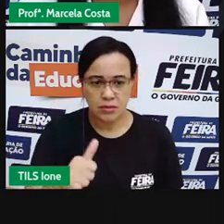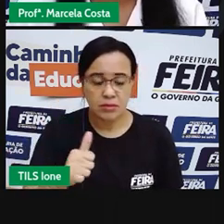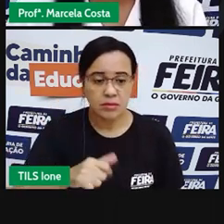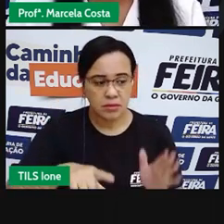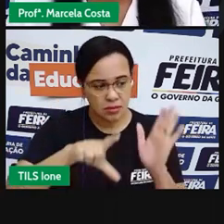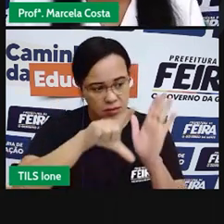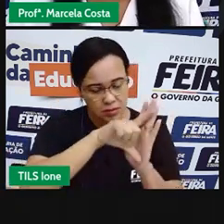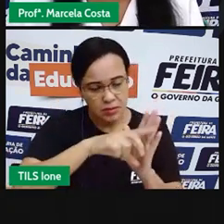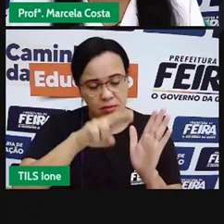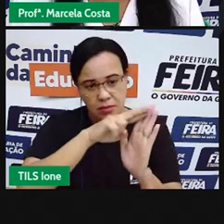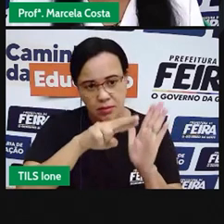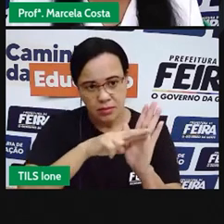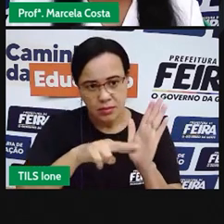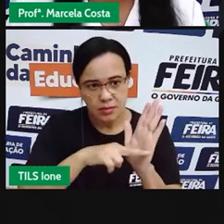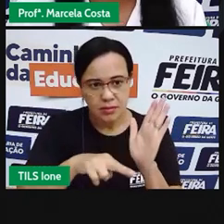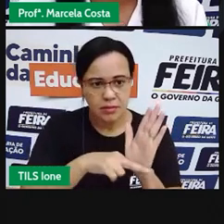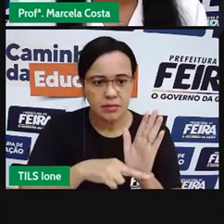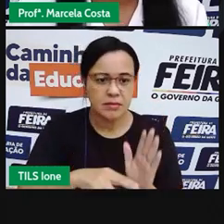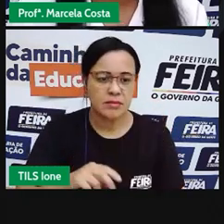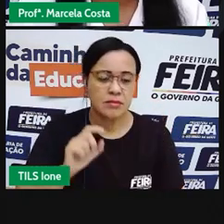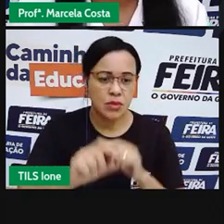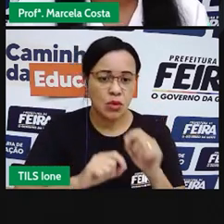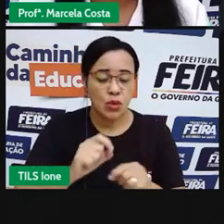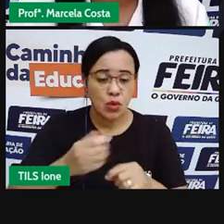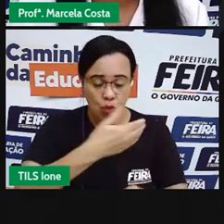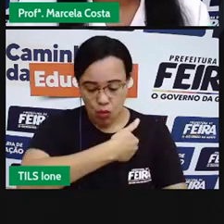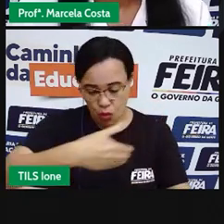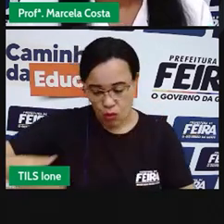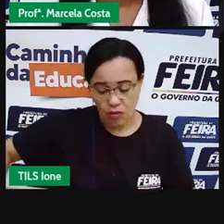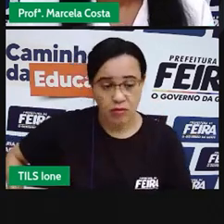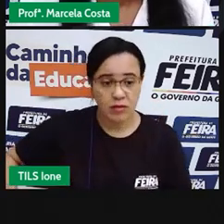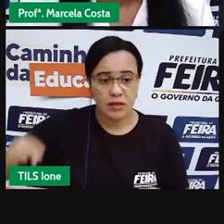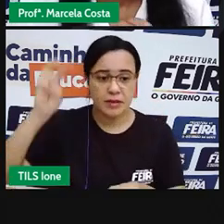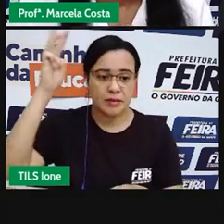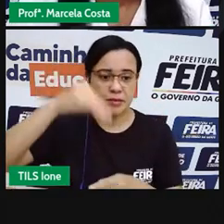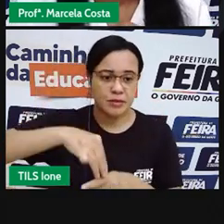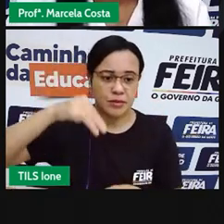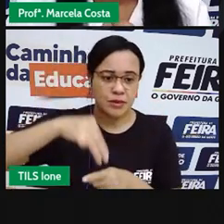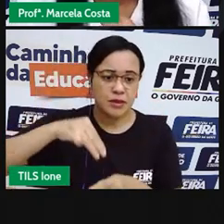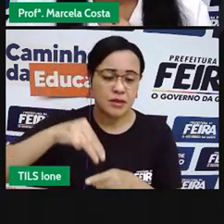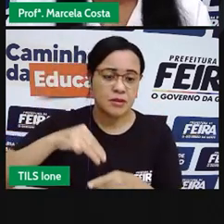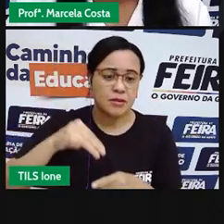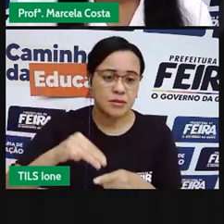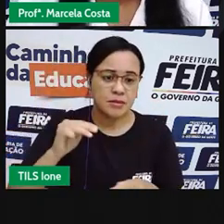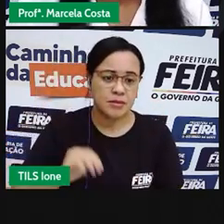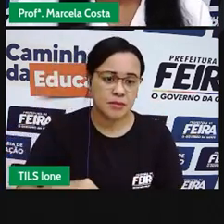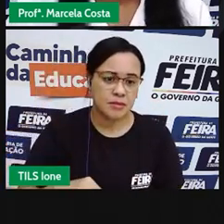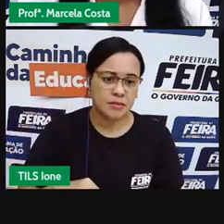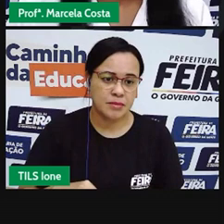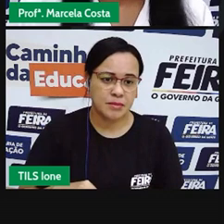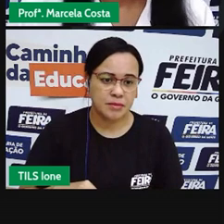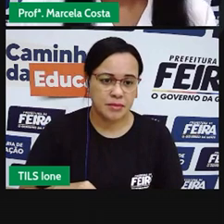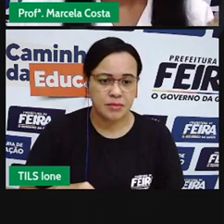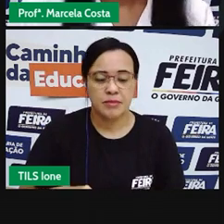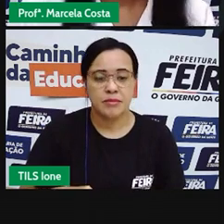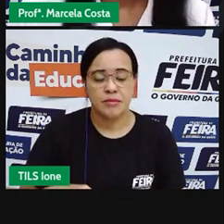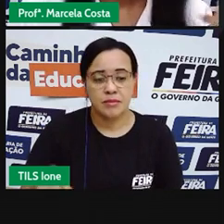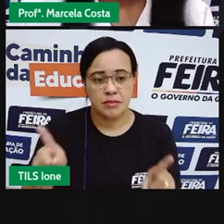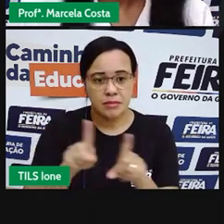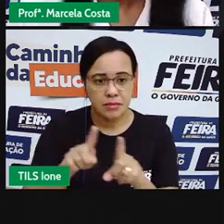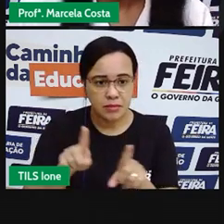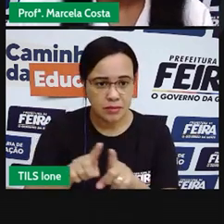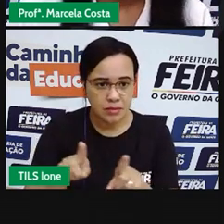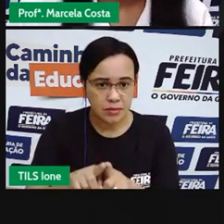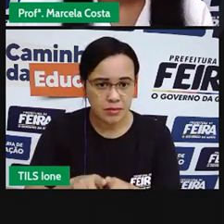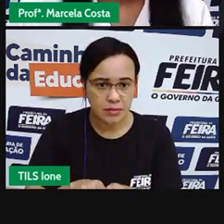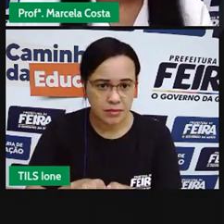normativa, essas iniciativas do governo municipal para combater a poluição sonora já tem